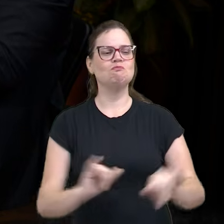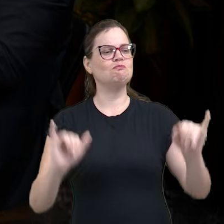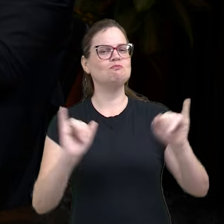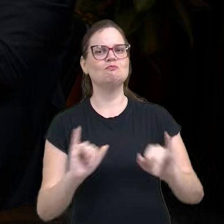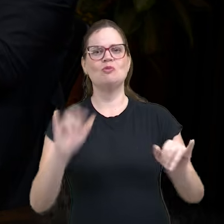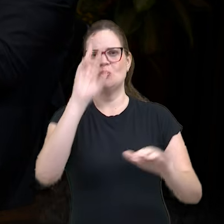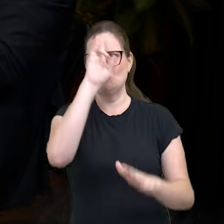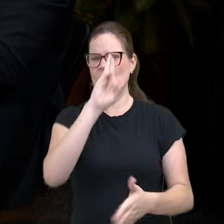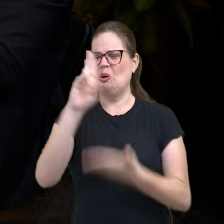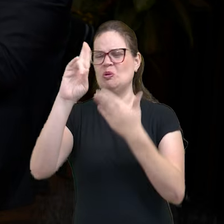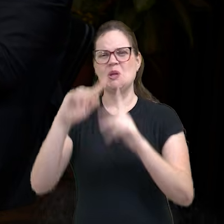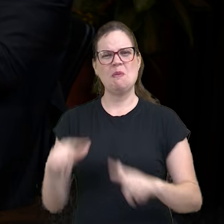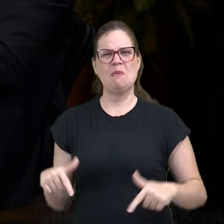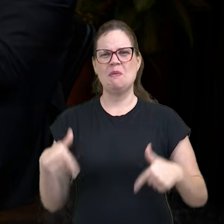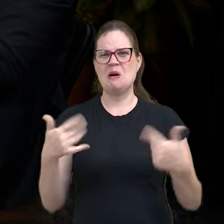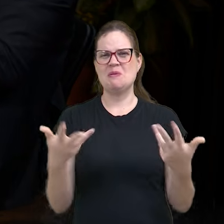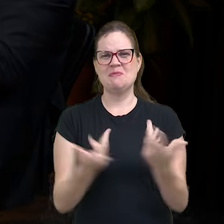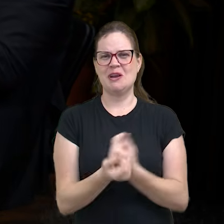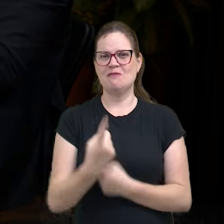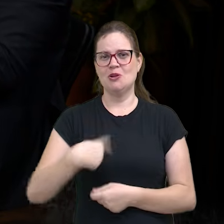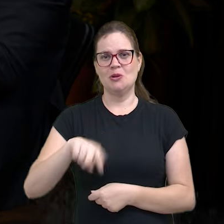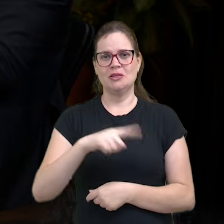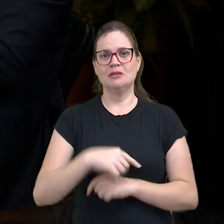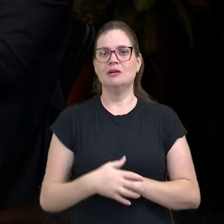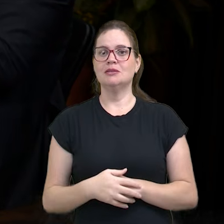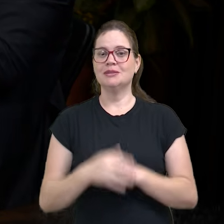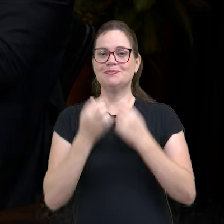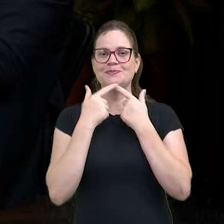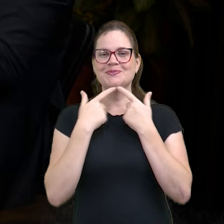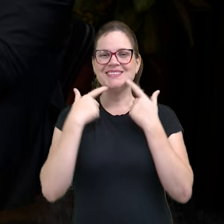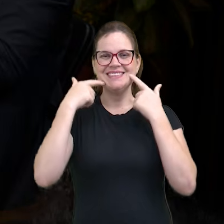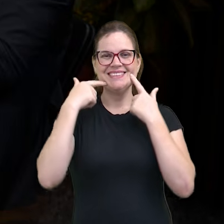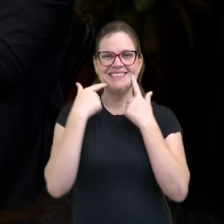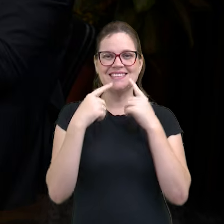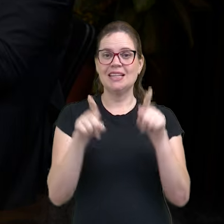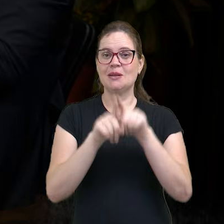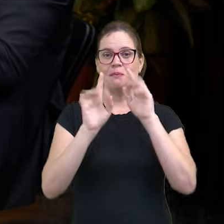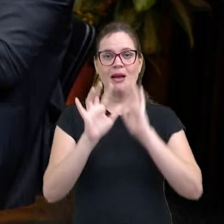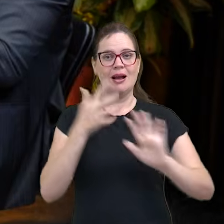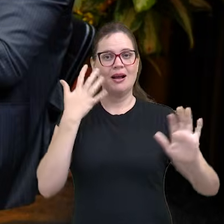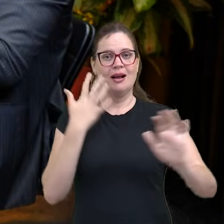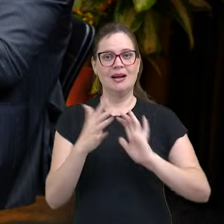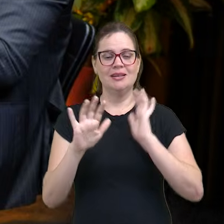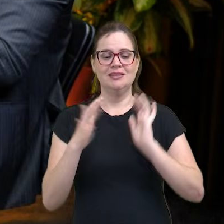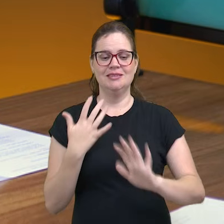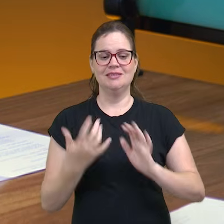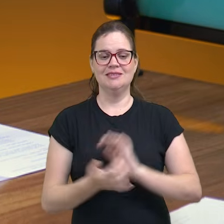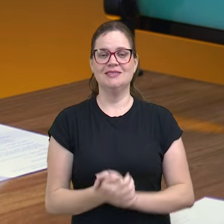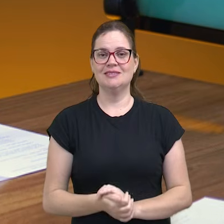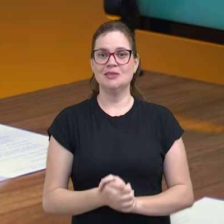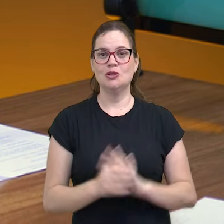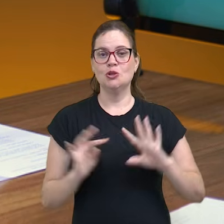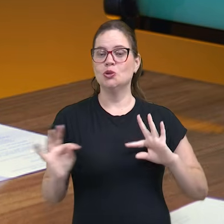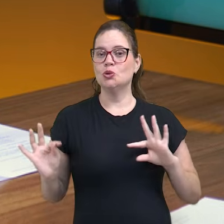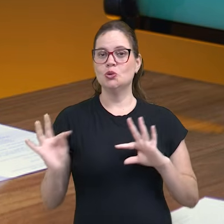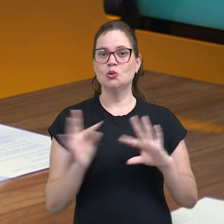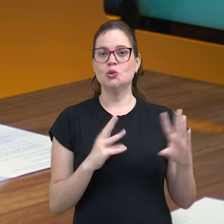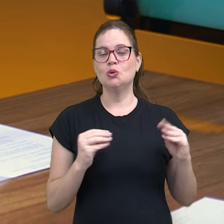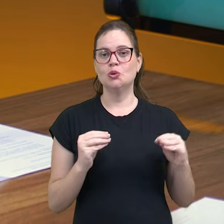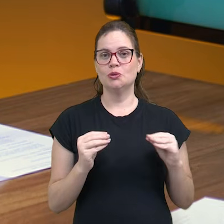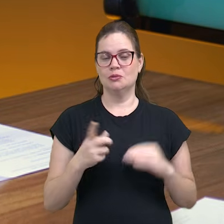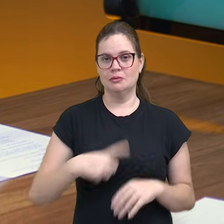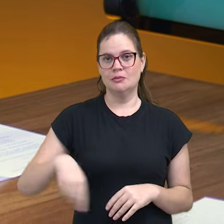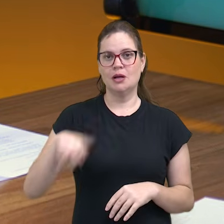língua de cânticos. Então se dizia, entre as nações grandes coisas fez o Senhor a estes. É o riso, o